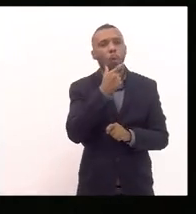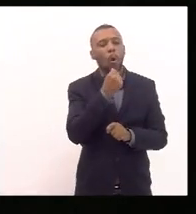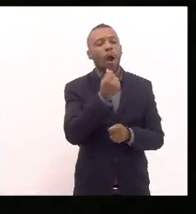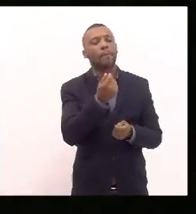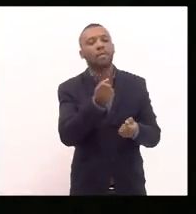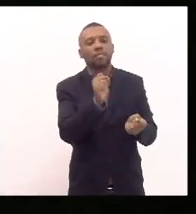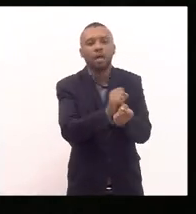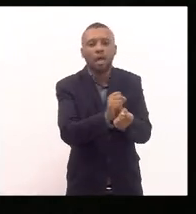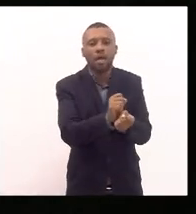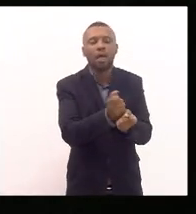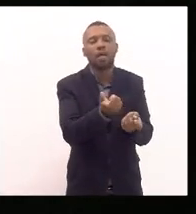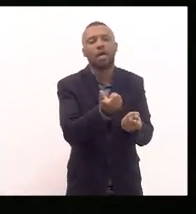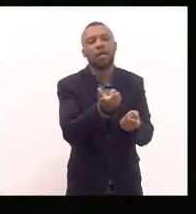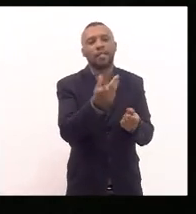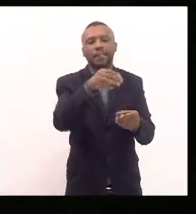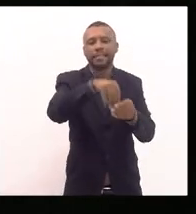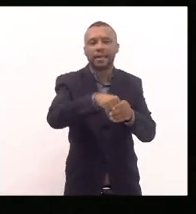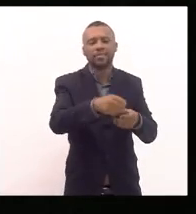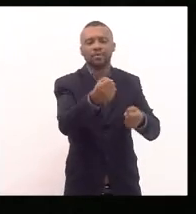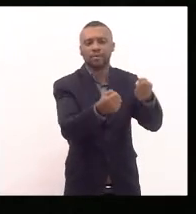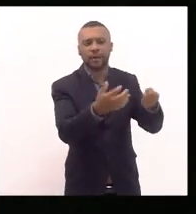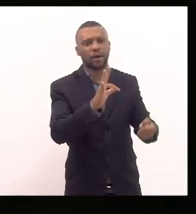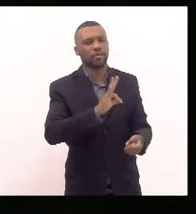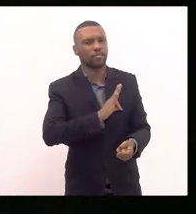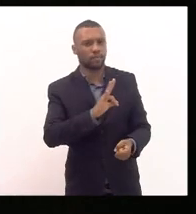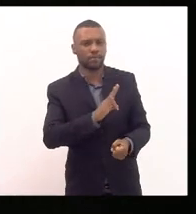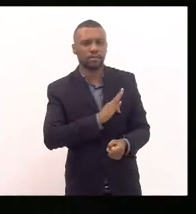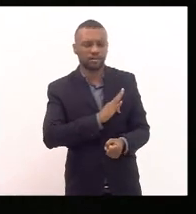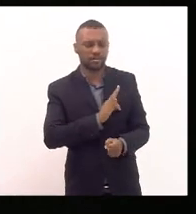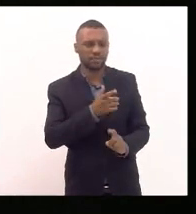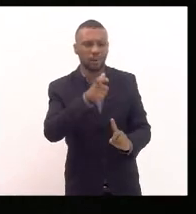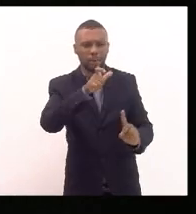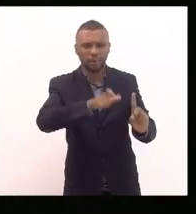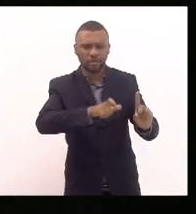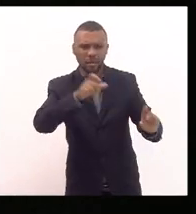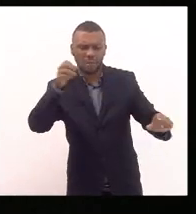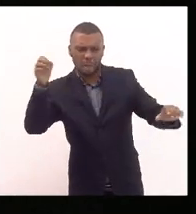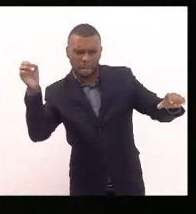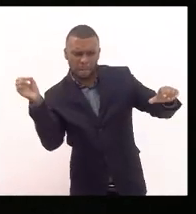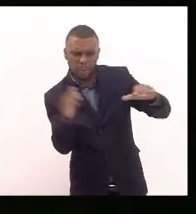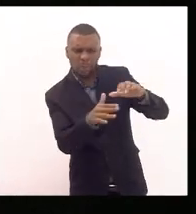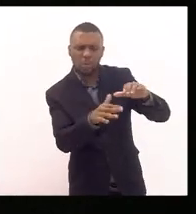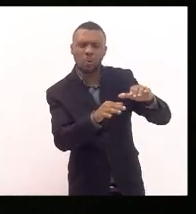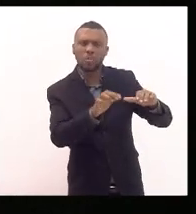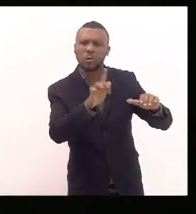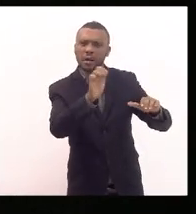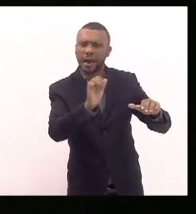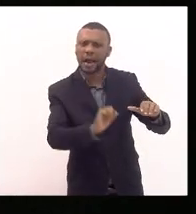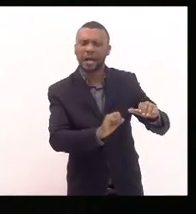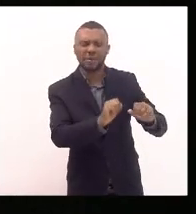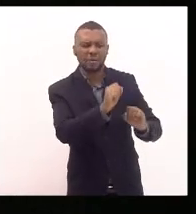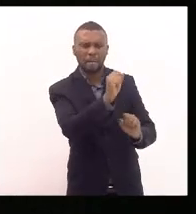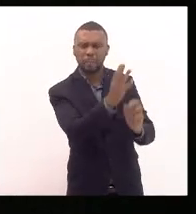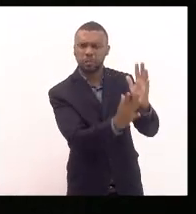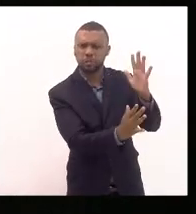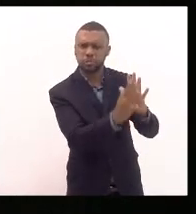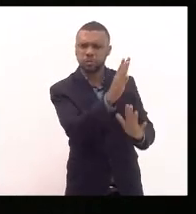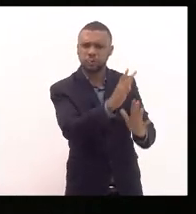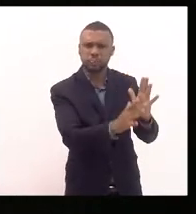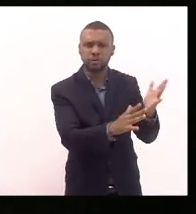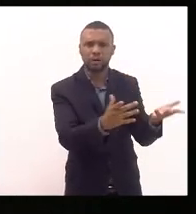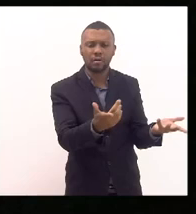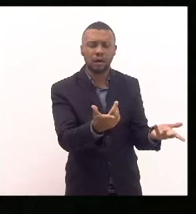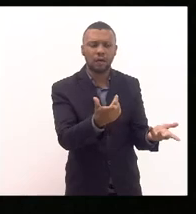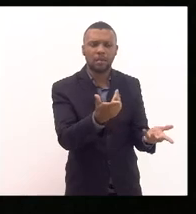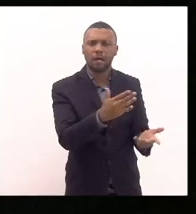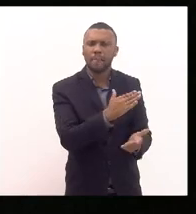debater dentro de uma viatura onde alguém lança uma quantidade absurda de